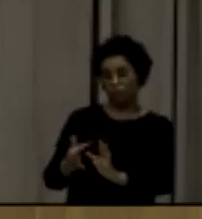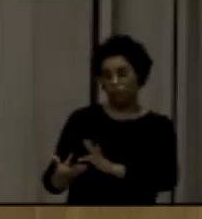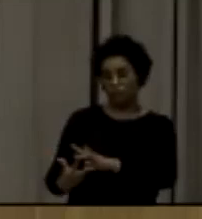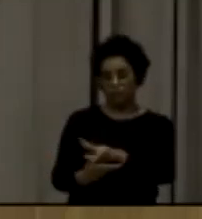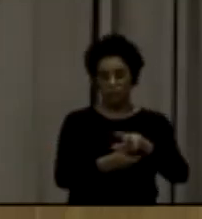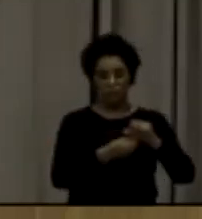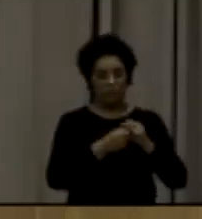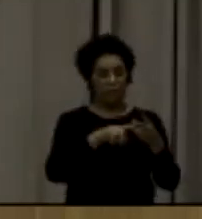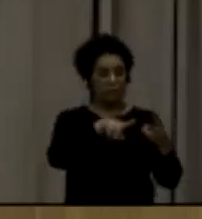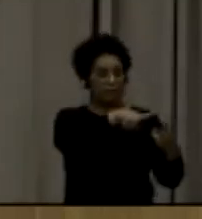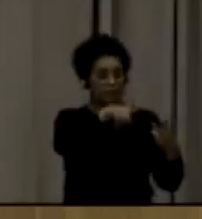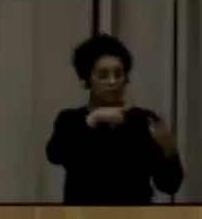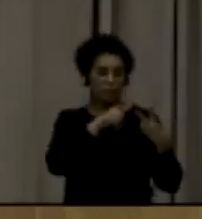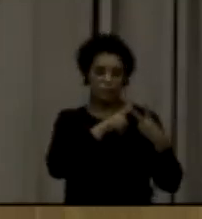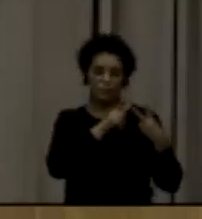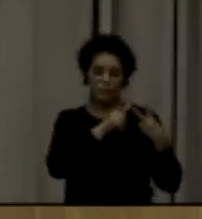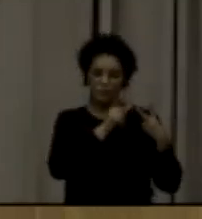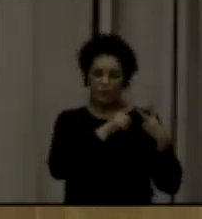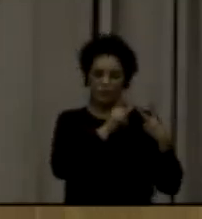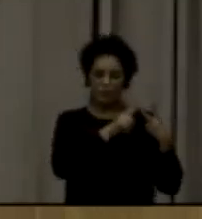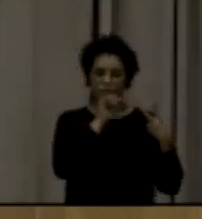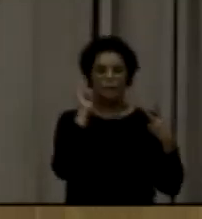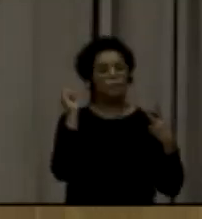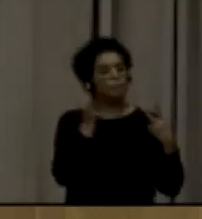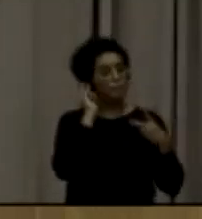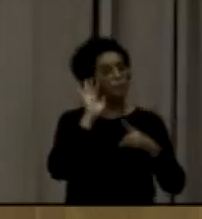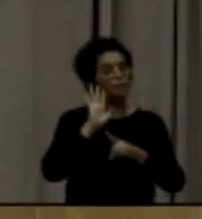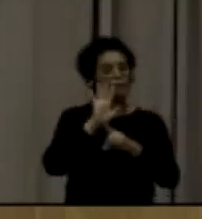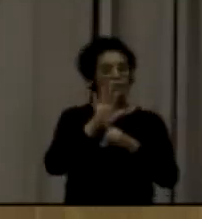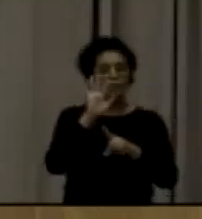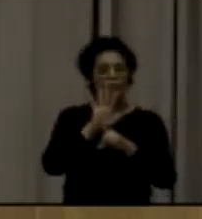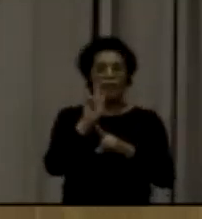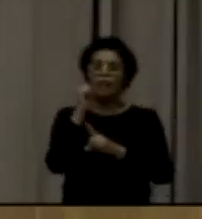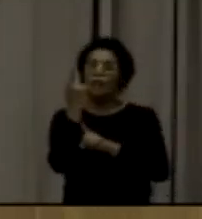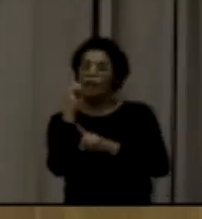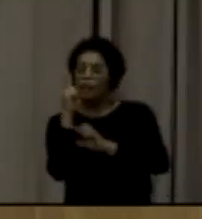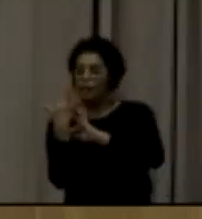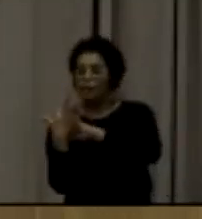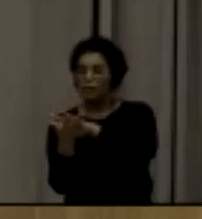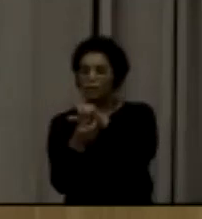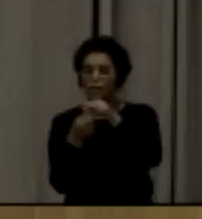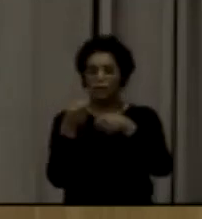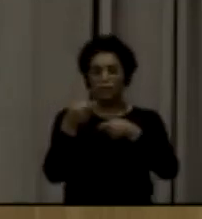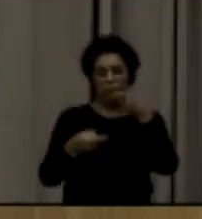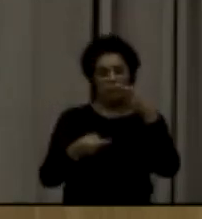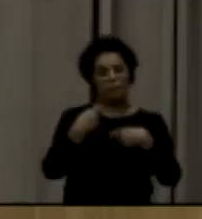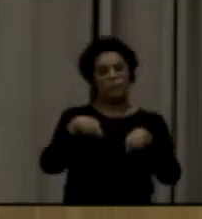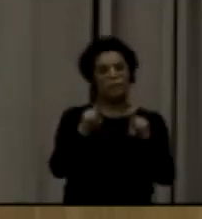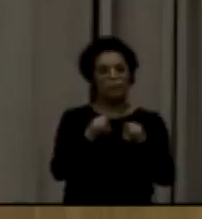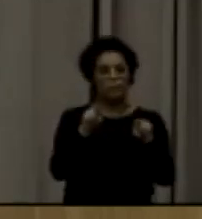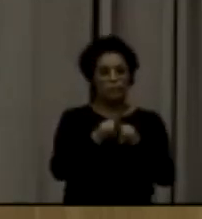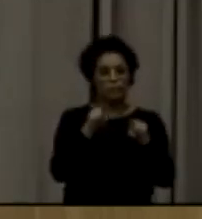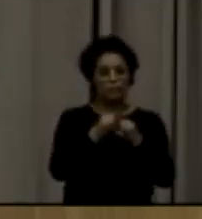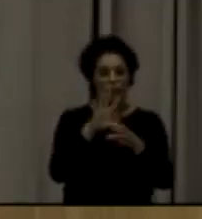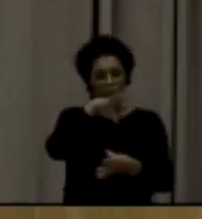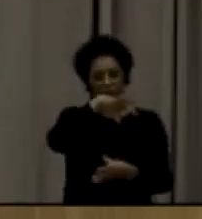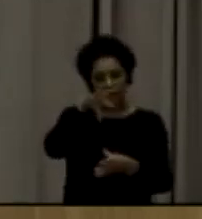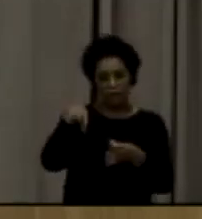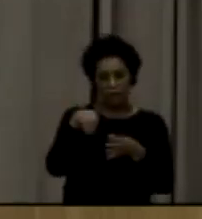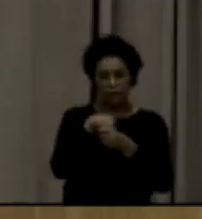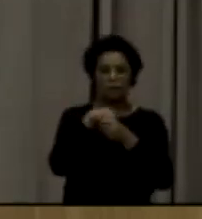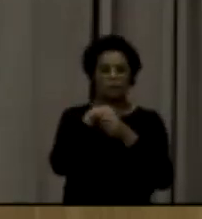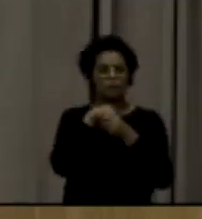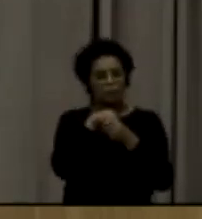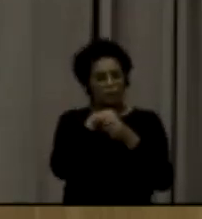a segunda parte, o segundo ponto que eu acho que nós temos que colocar aí a geopolítica, porque me ensinaram que isso também estaria um pouco envolvido, então seria